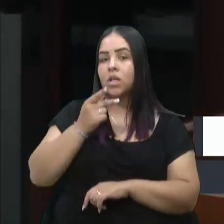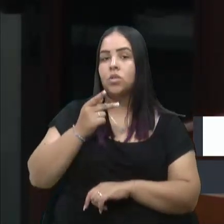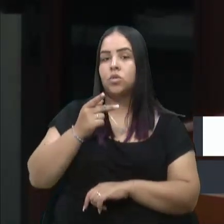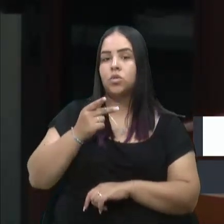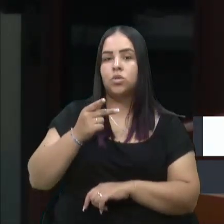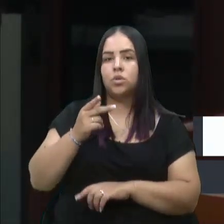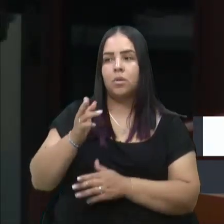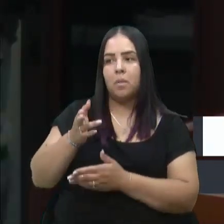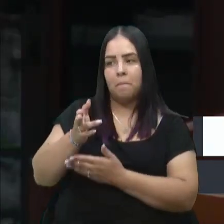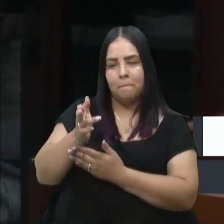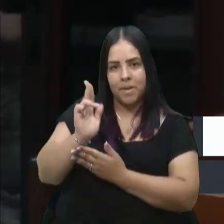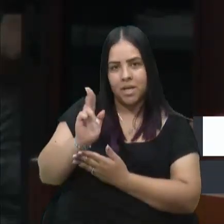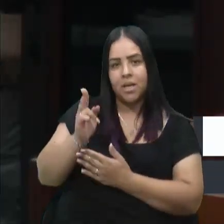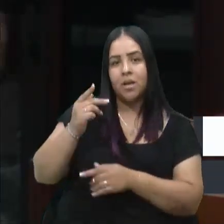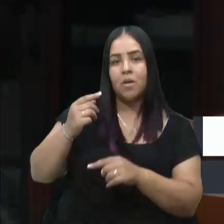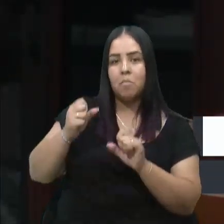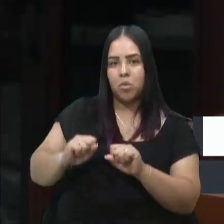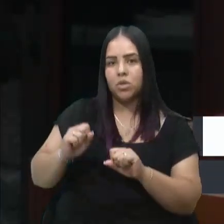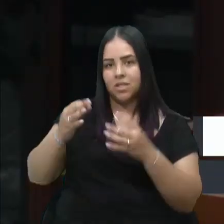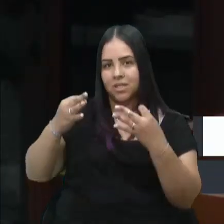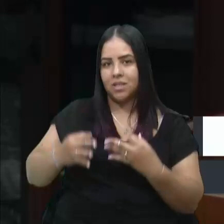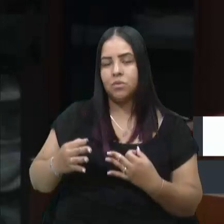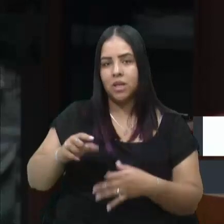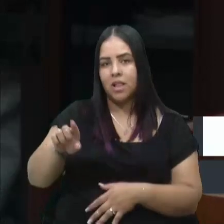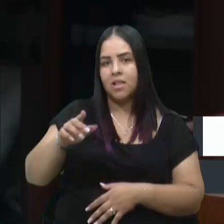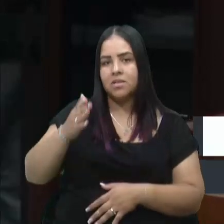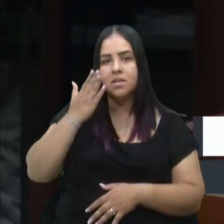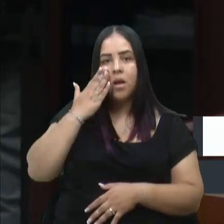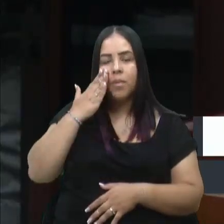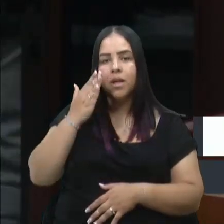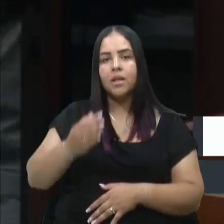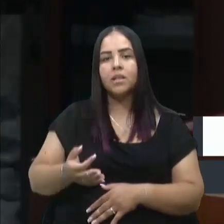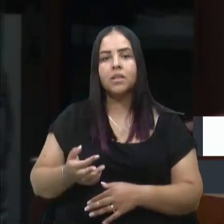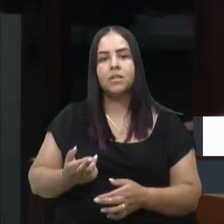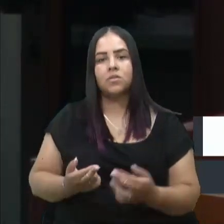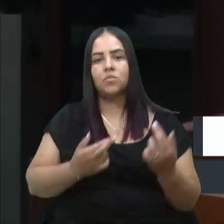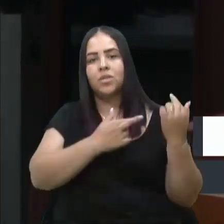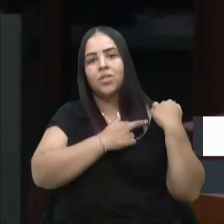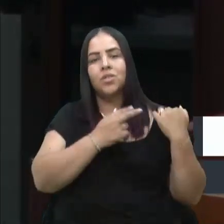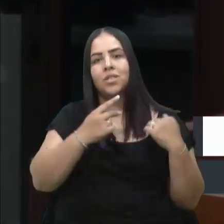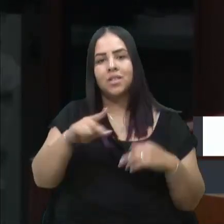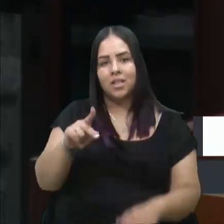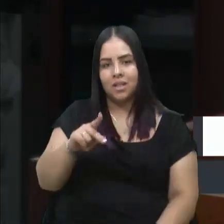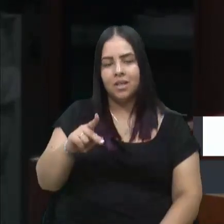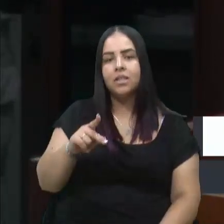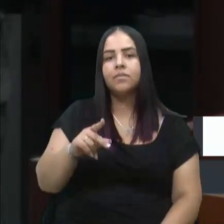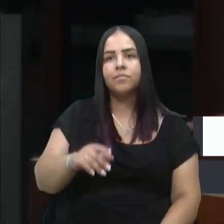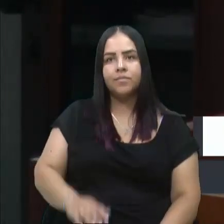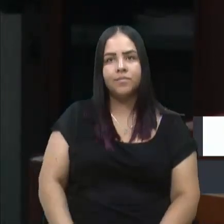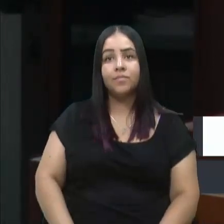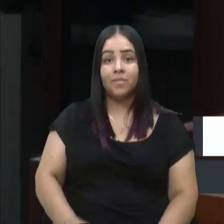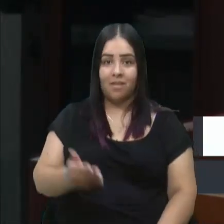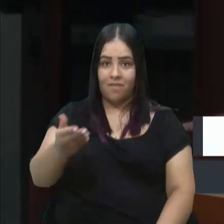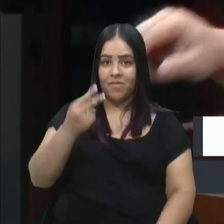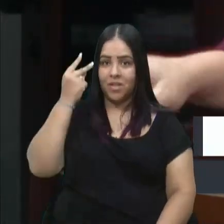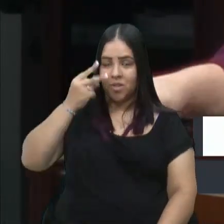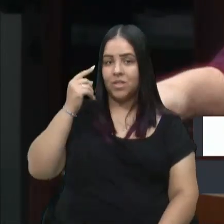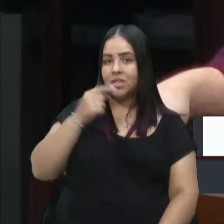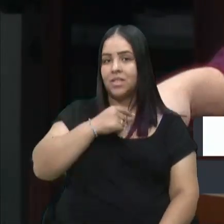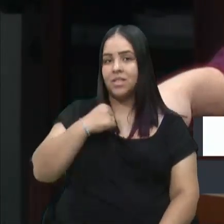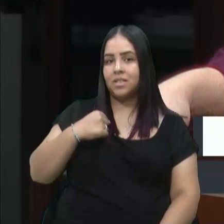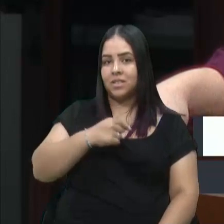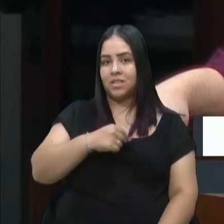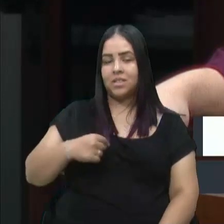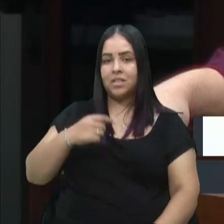fora. Pode ter certeza que ela sabe a responsabilidade que ela tem em mãos. Ele é totalmente, né, vereador Zanquinho, o senhor que trabalhou na Casa